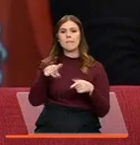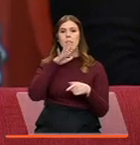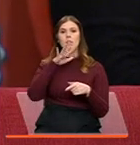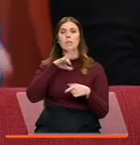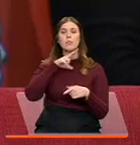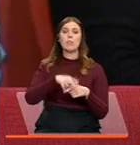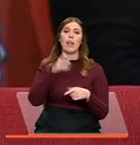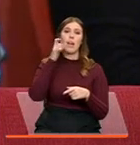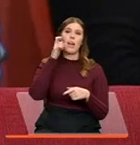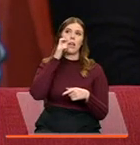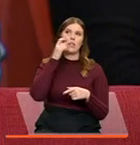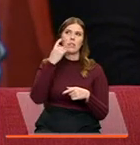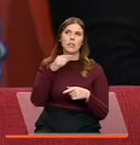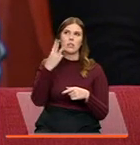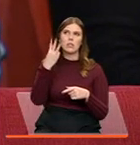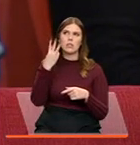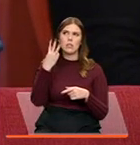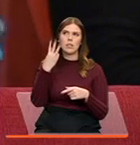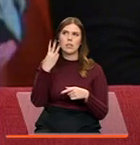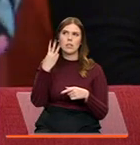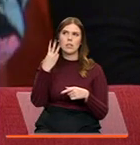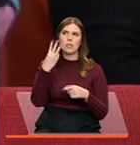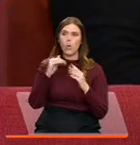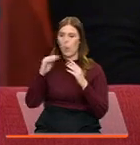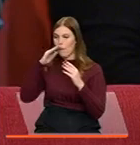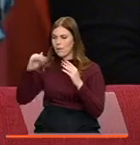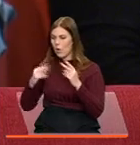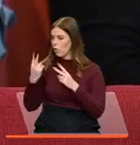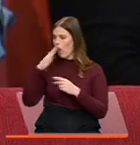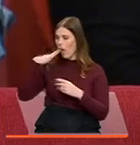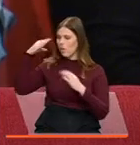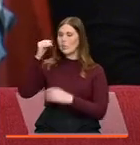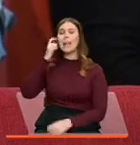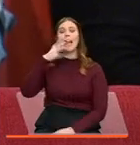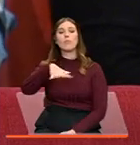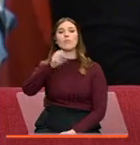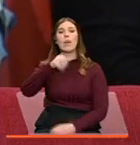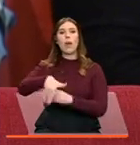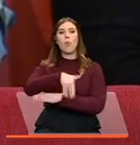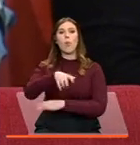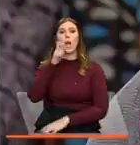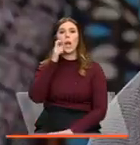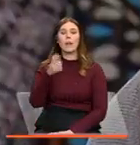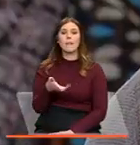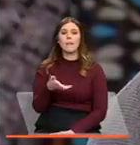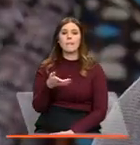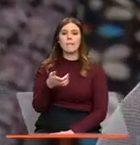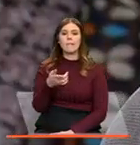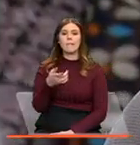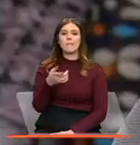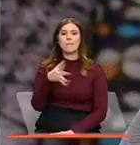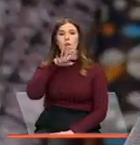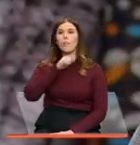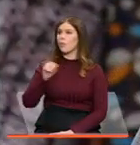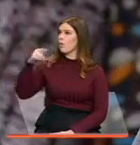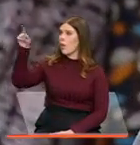Portugal tenho três, um menor e três adultos. Pronto, e quem é que o foi buscar à rua? Foi a minha filha